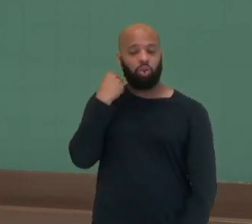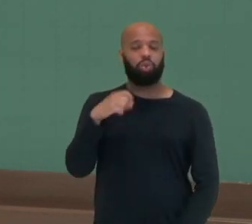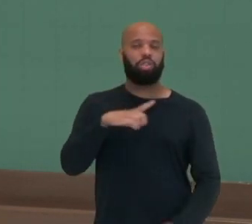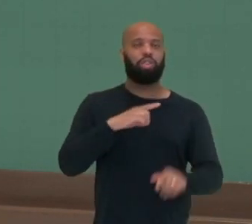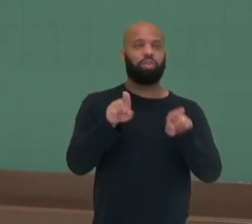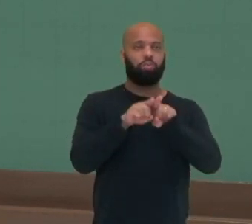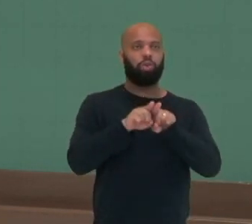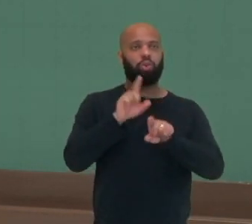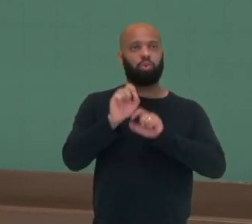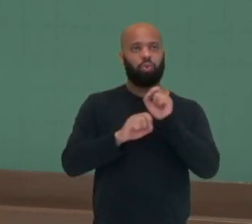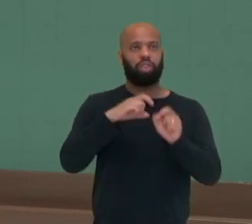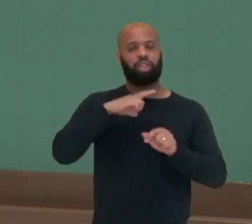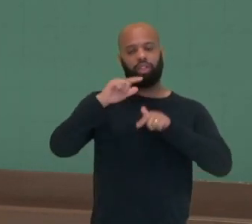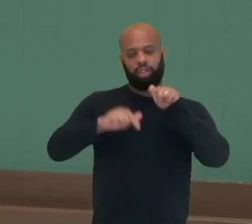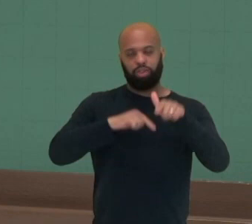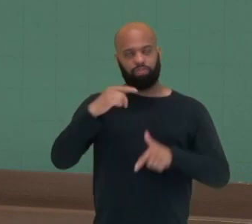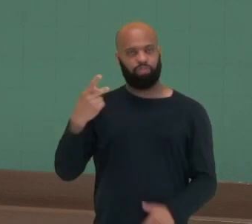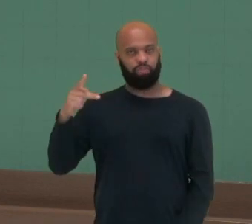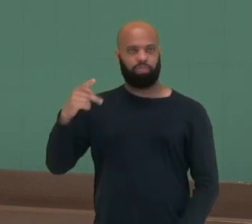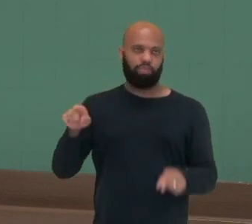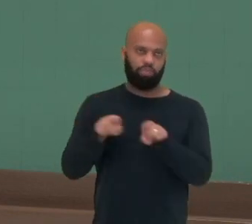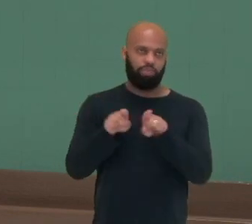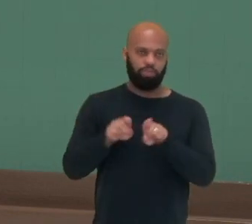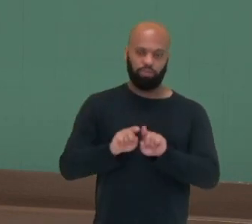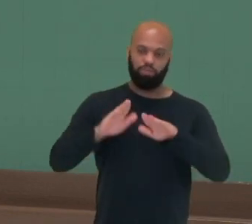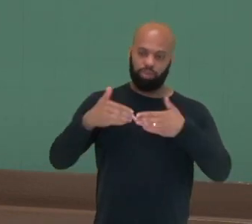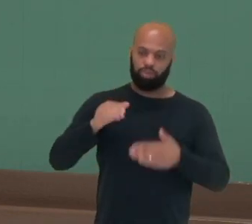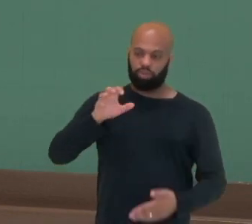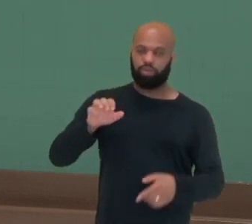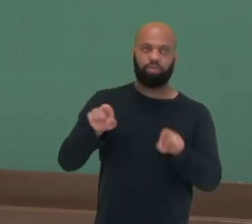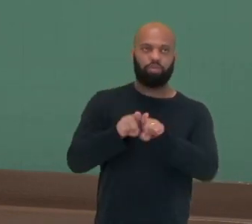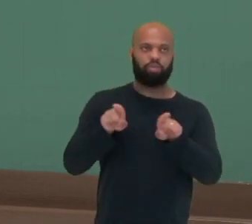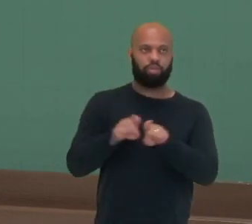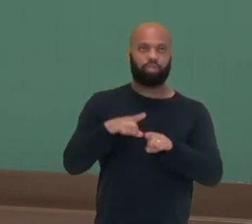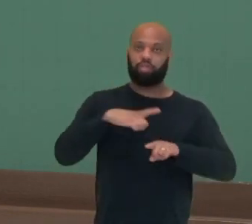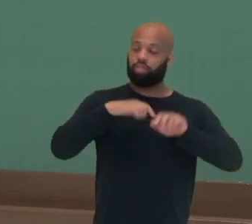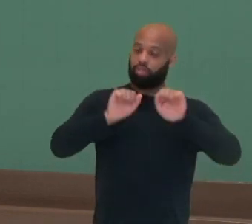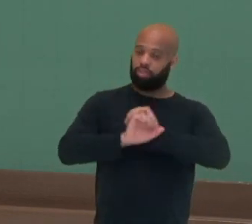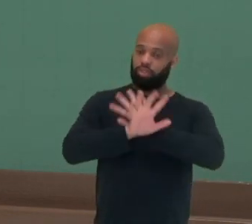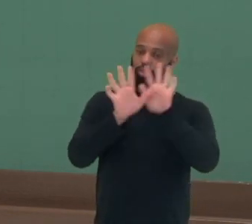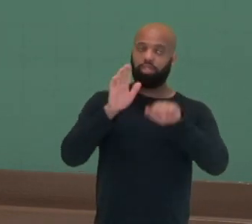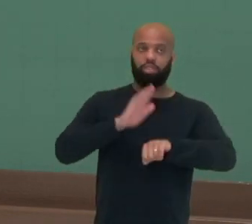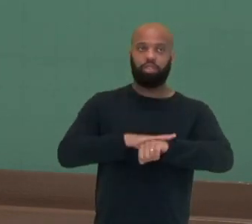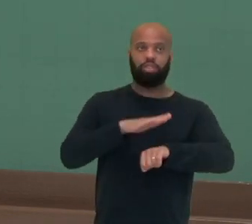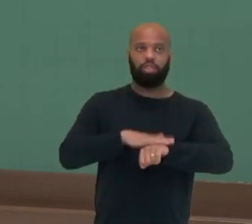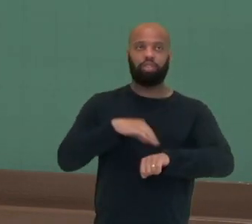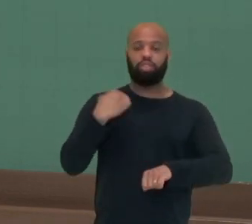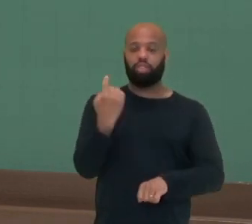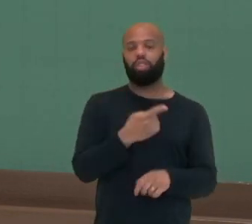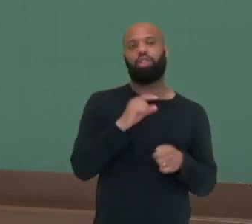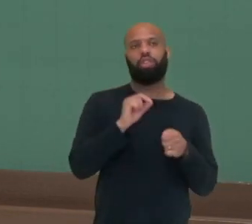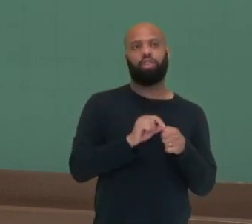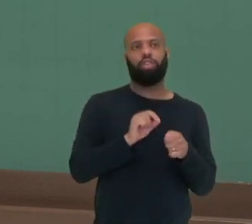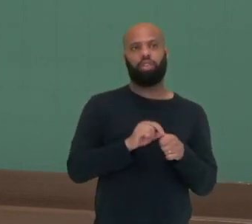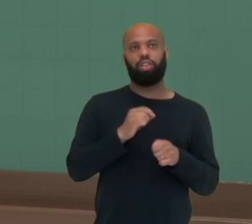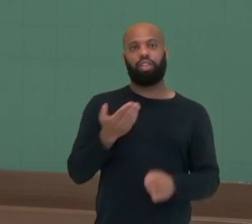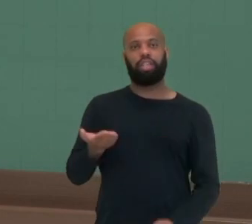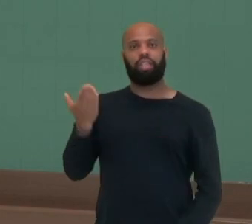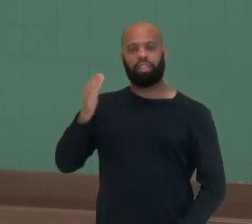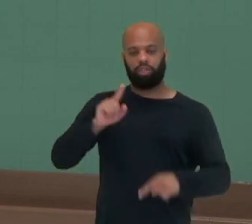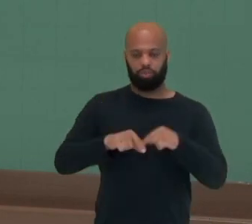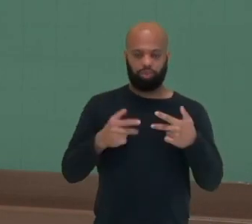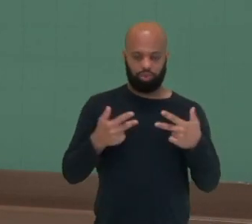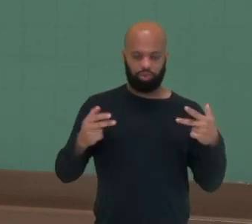também remunerado o trabalho dela. Então isso também a gente tem que ter muito claro quando a gente próprio fabrica aquele